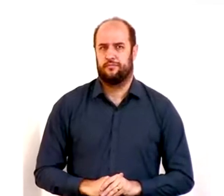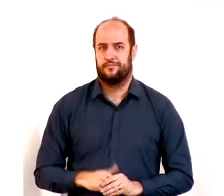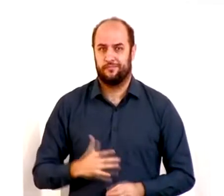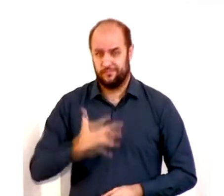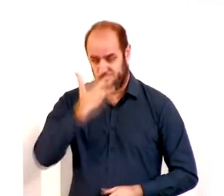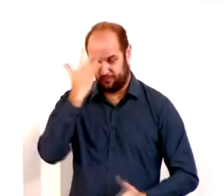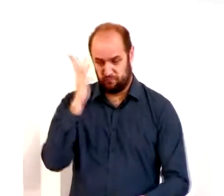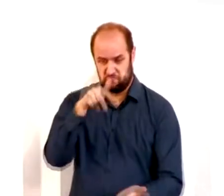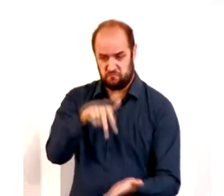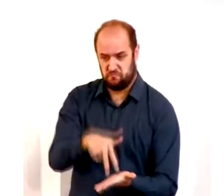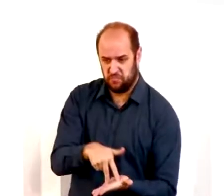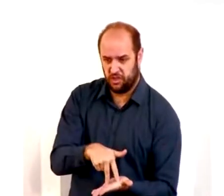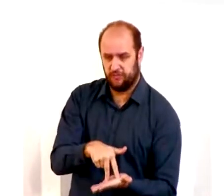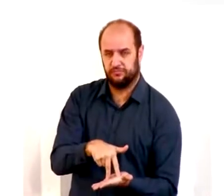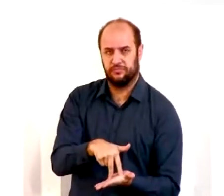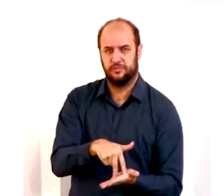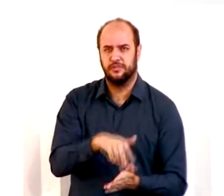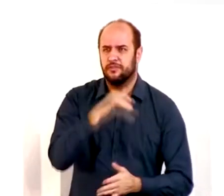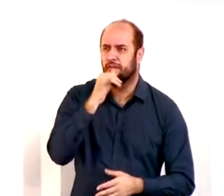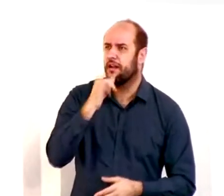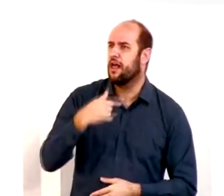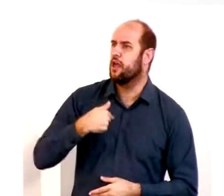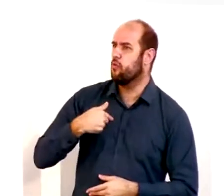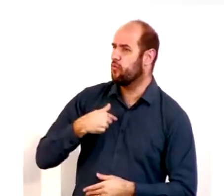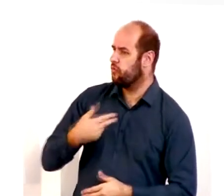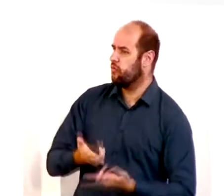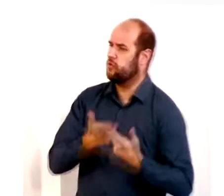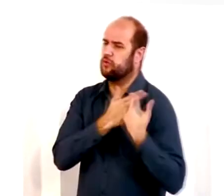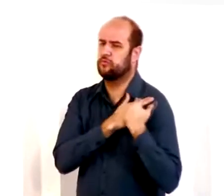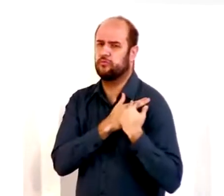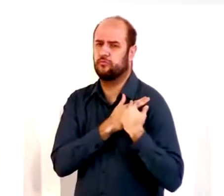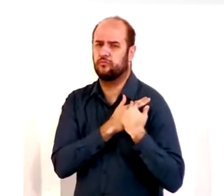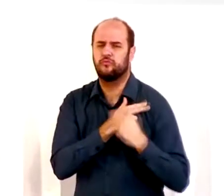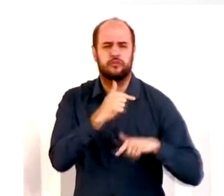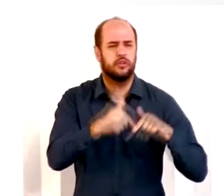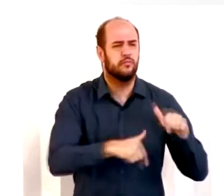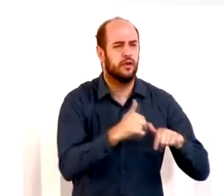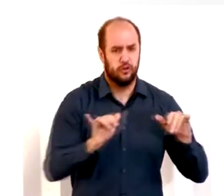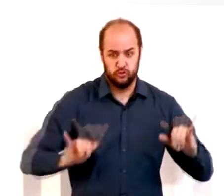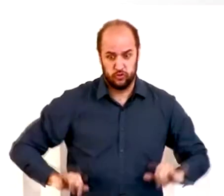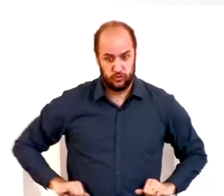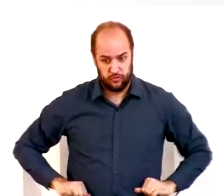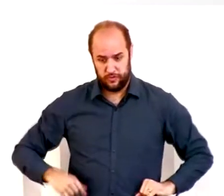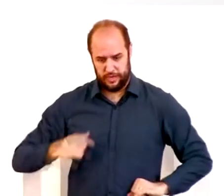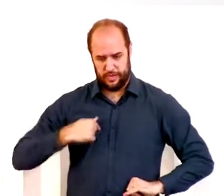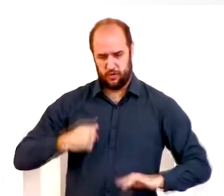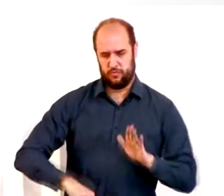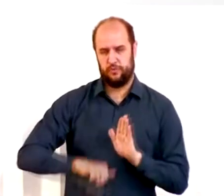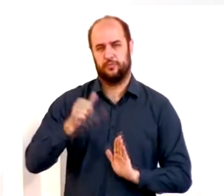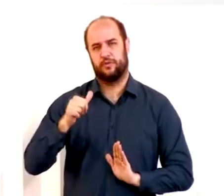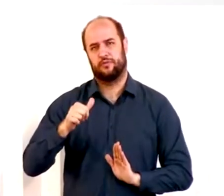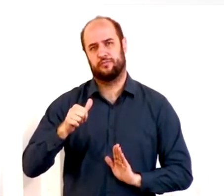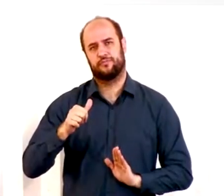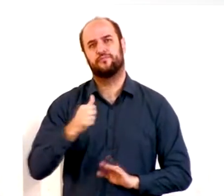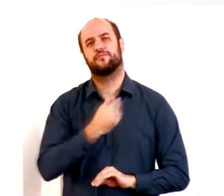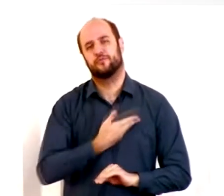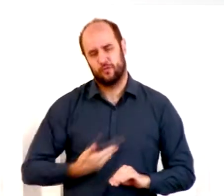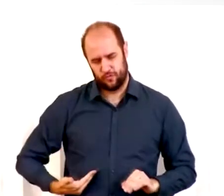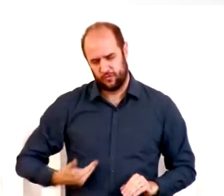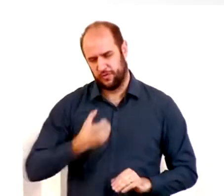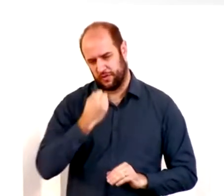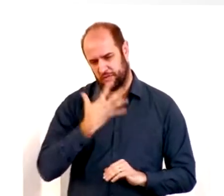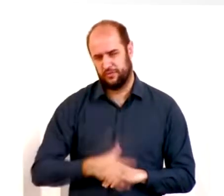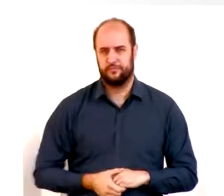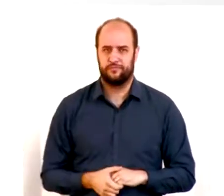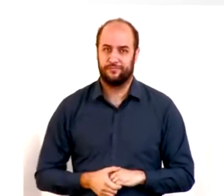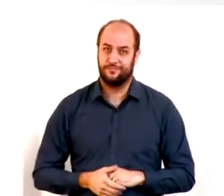à frente, é o que diz, é comigo, no serviço, no sofrimento, eu primeiro. Esse é o que governa bem a sua casa. Um